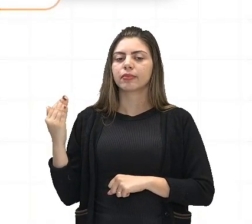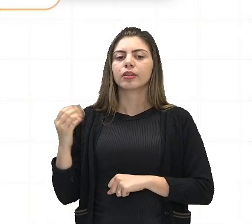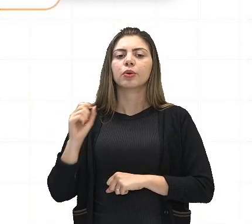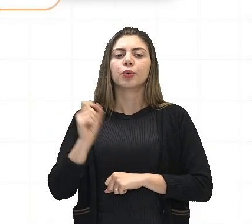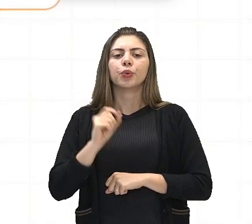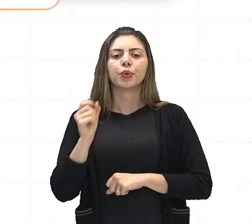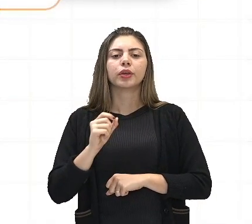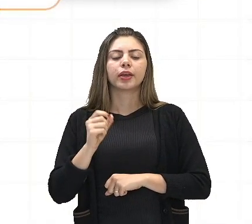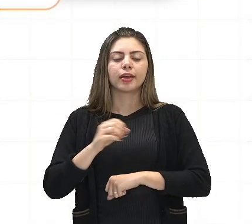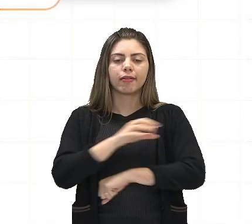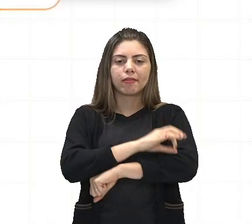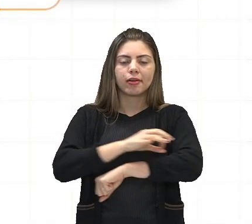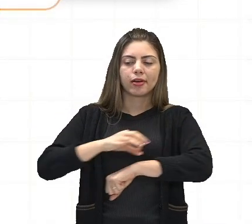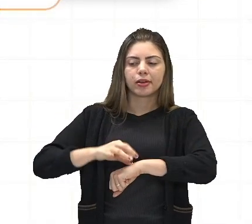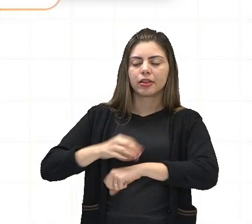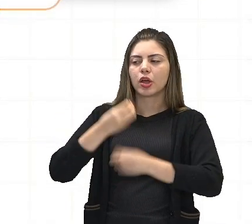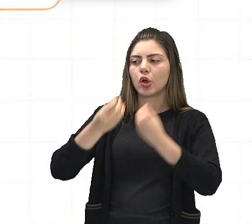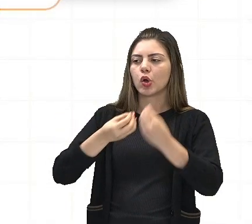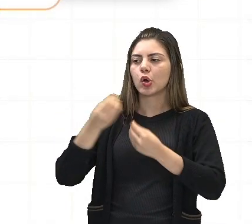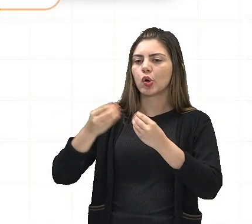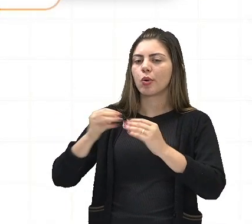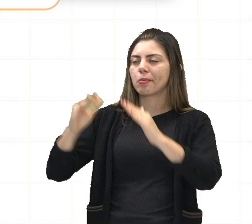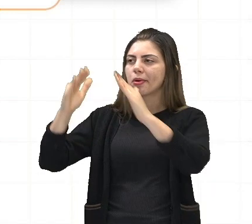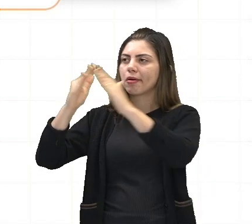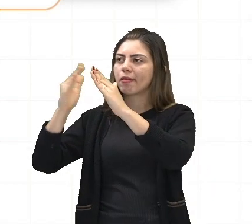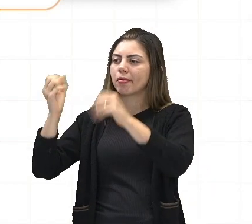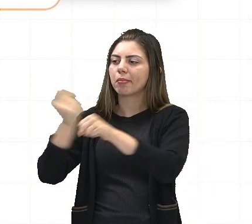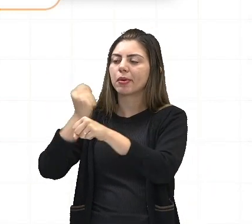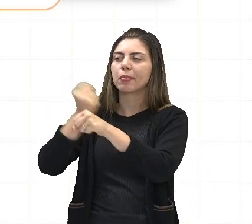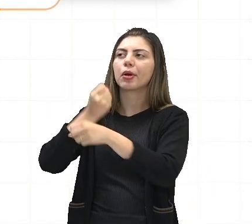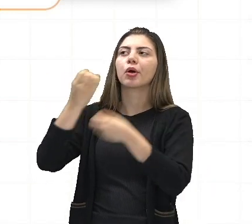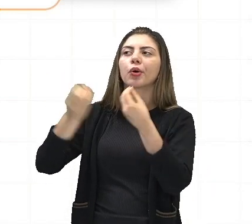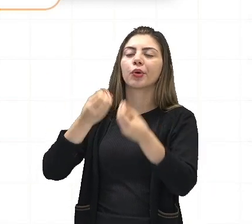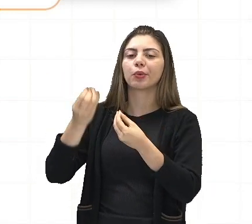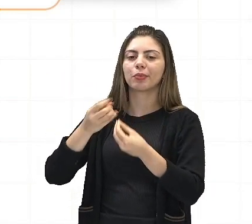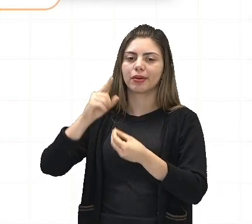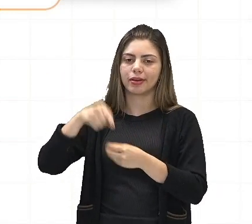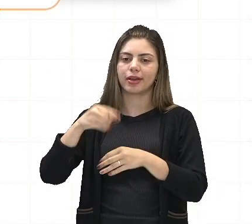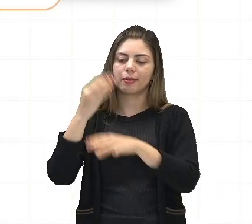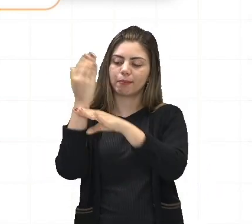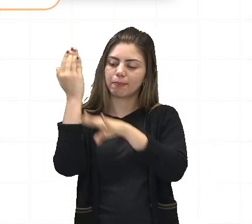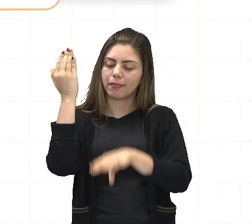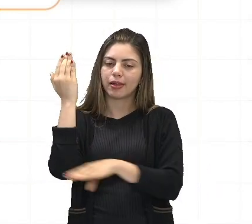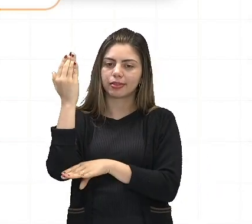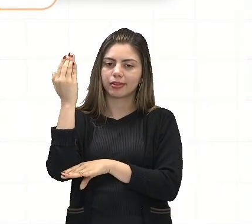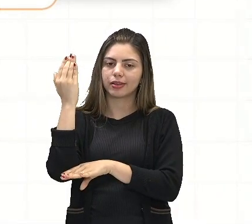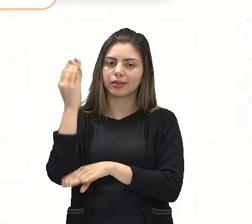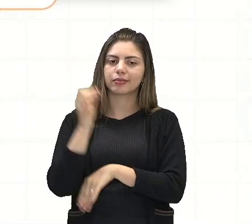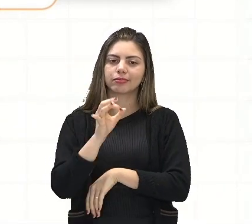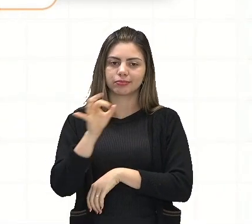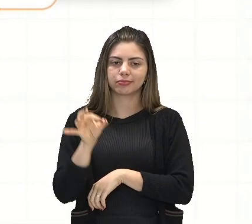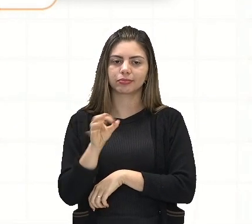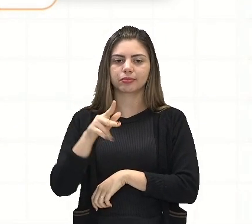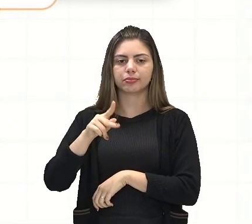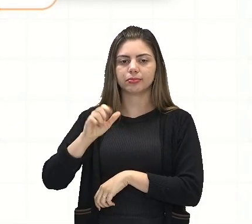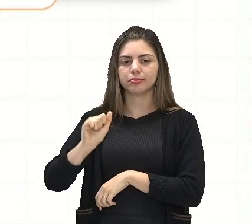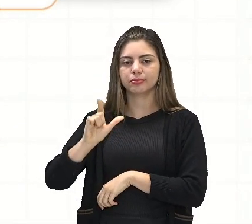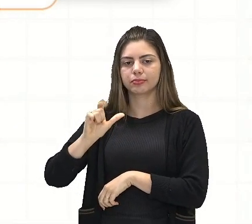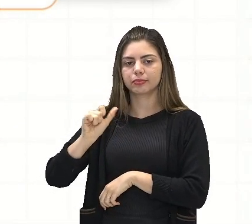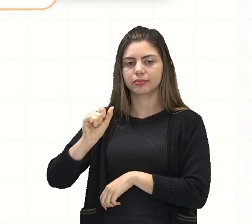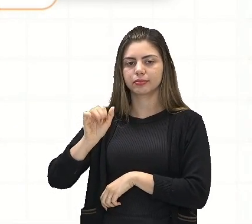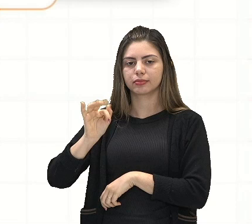ribeirinha. Arquitetura ribeirinha. As casas são de madeira. Palafitas, eu tenho aí as